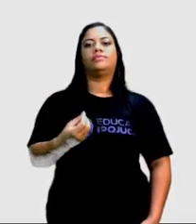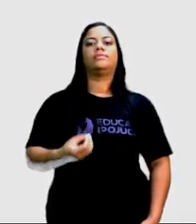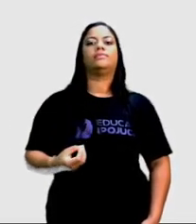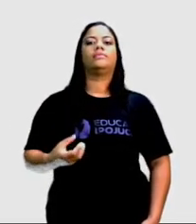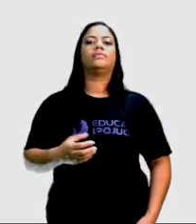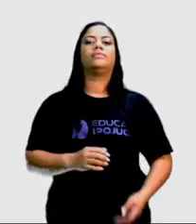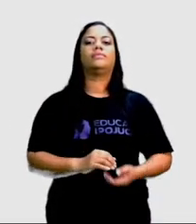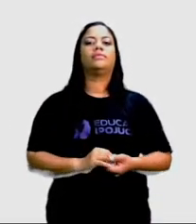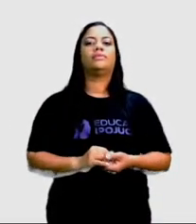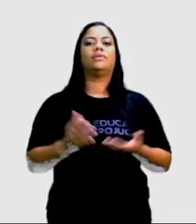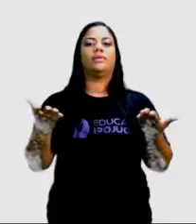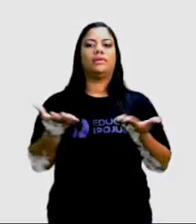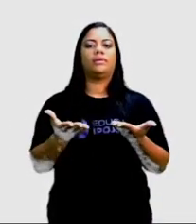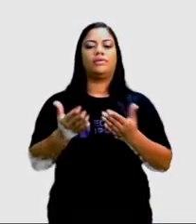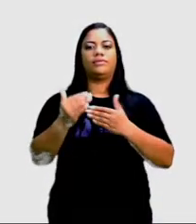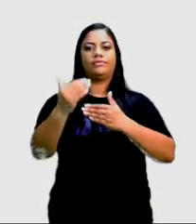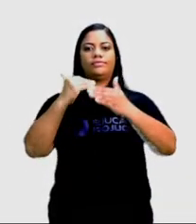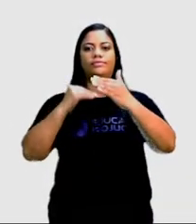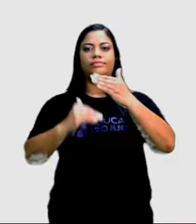Agora, a parte de baixo.